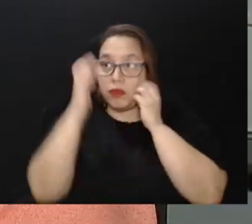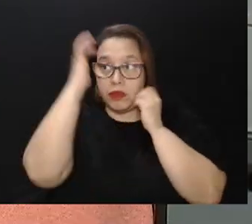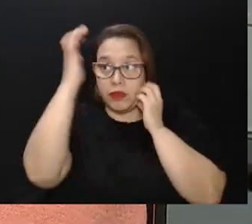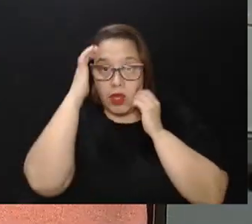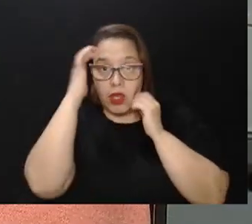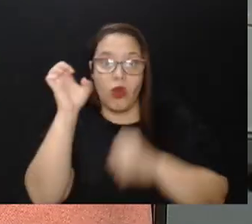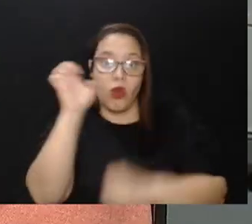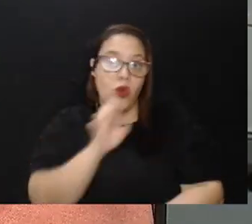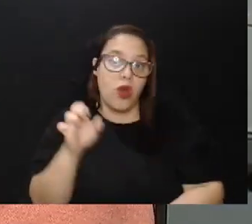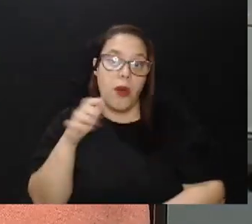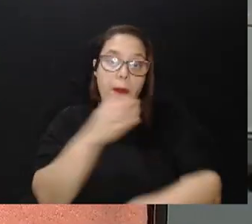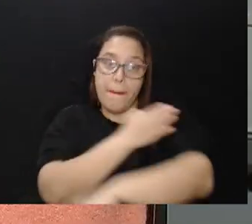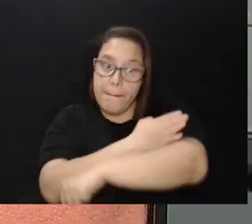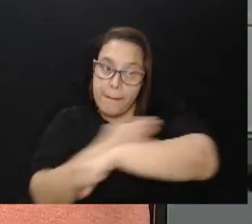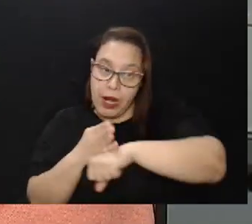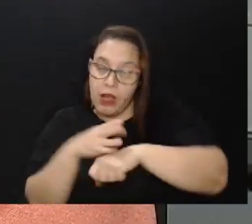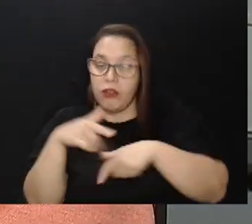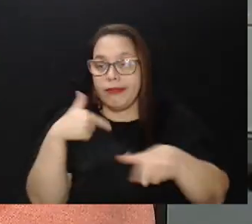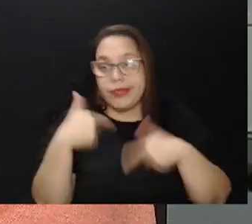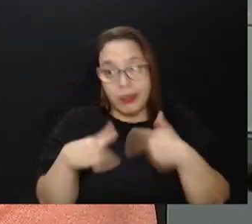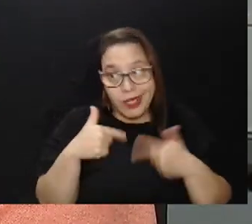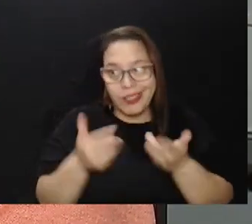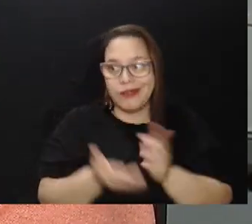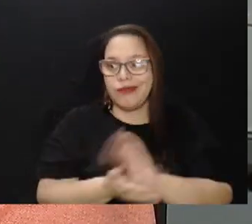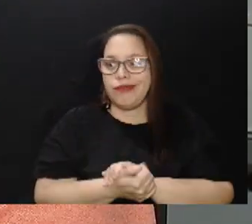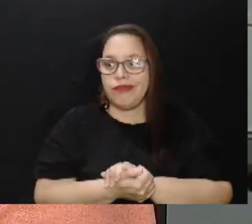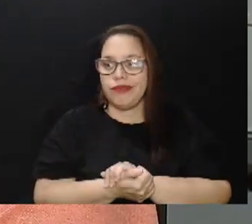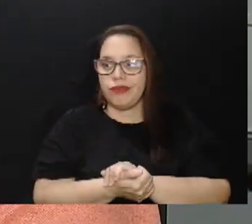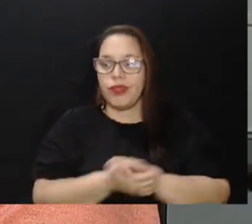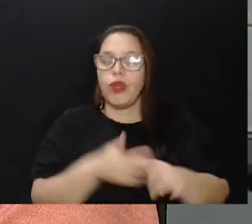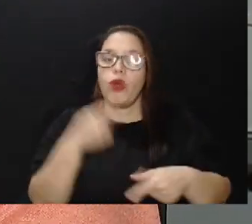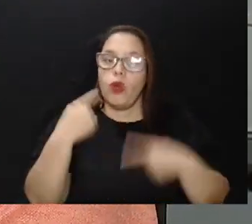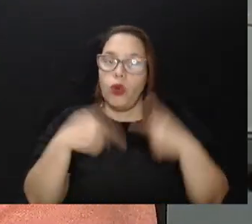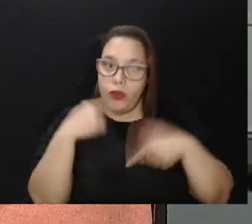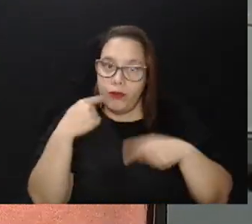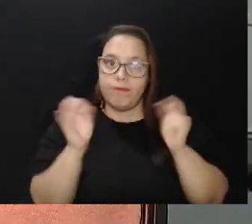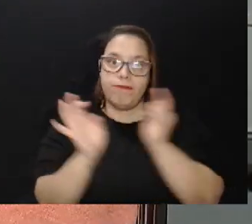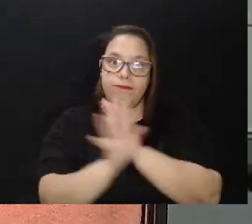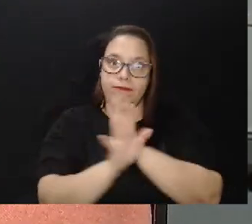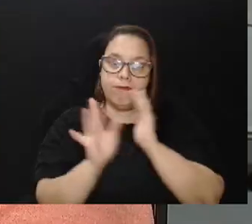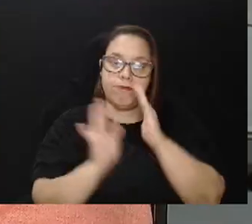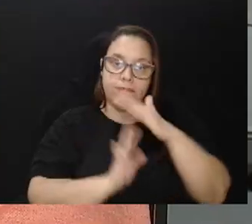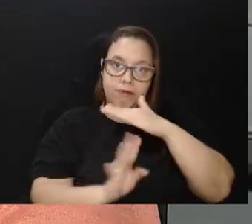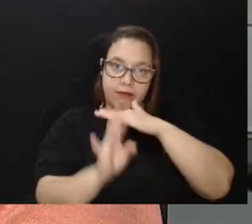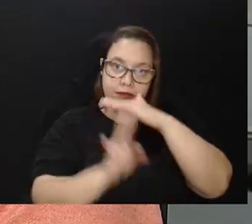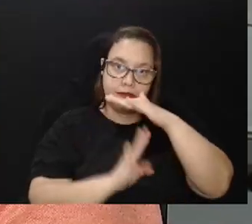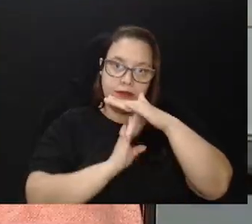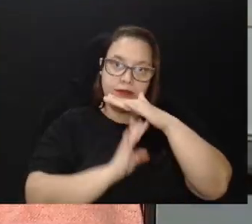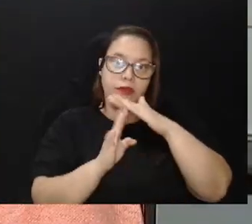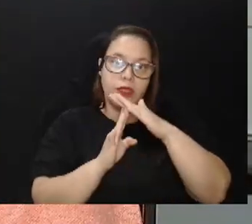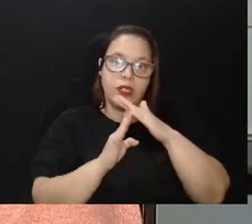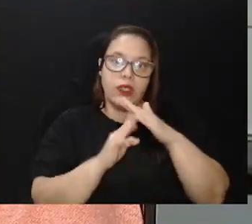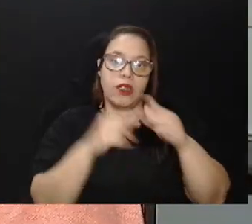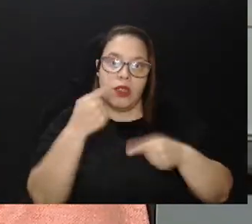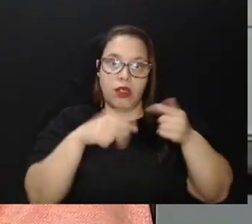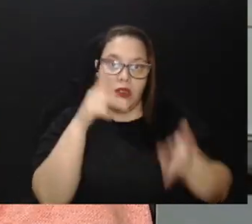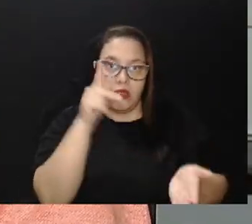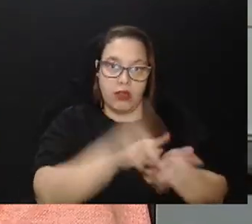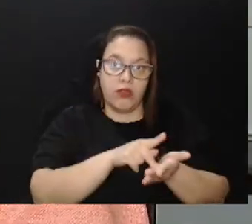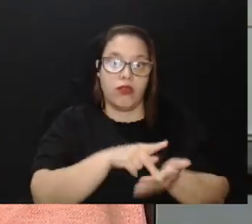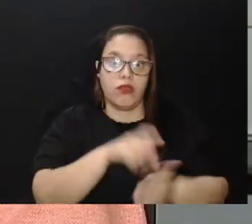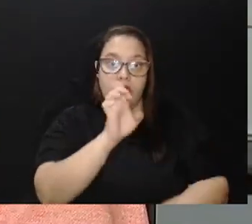quer dizer, houve essa política imigrantista que, enfim, passou a ser uma política oficial do Estado, né, está dentro de uma